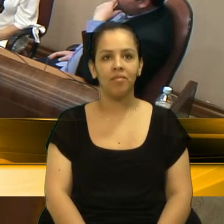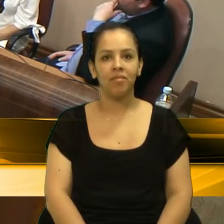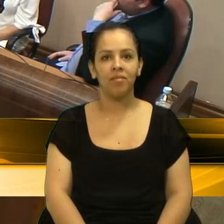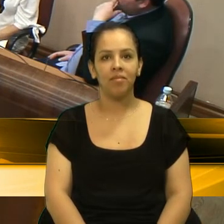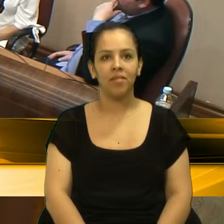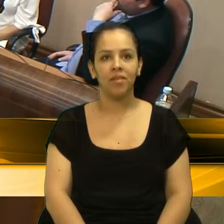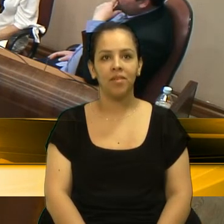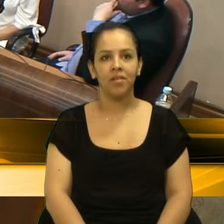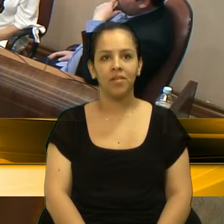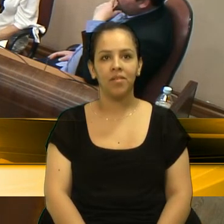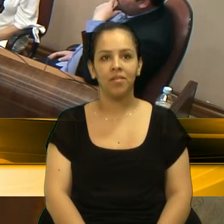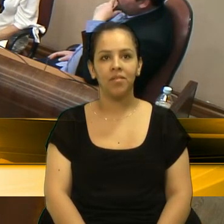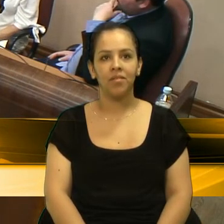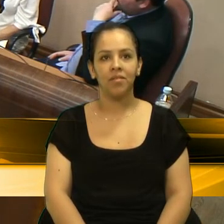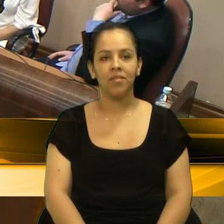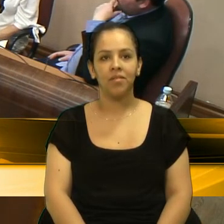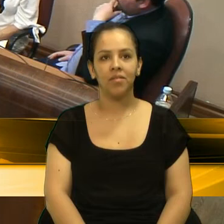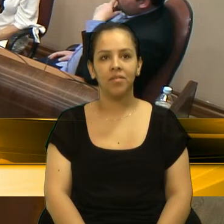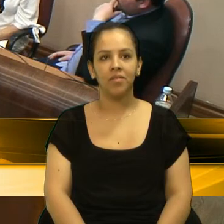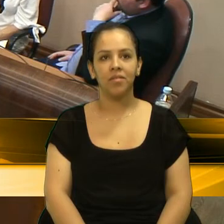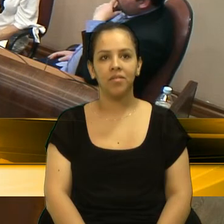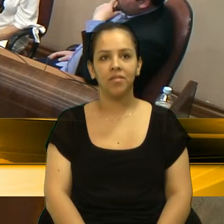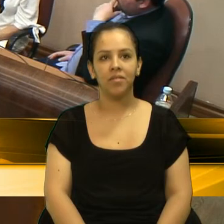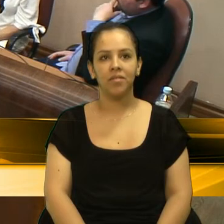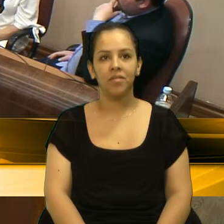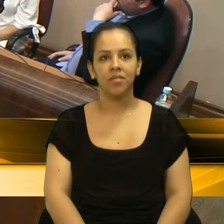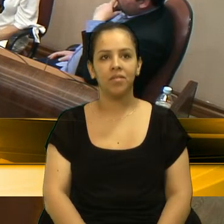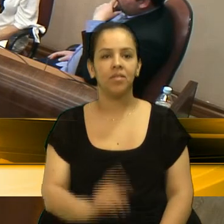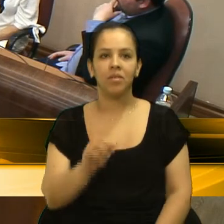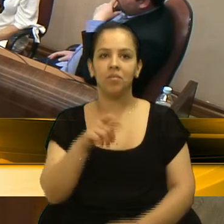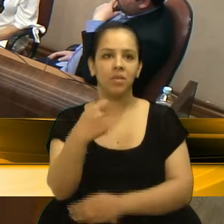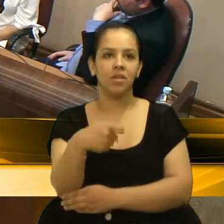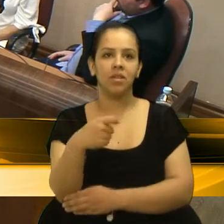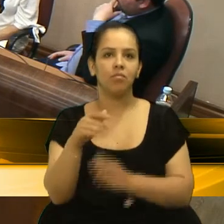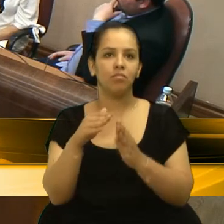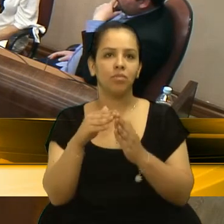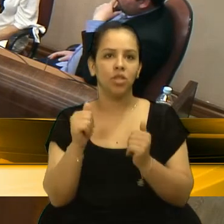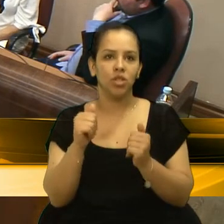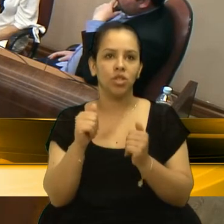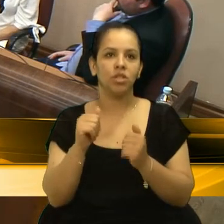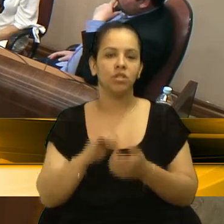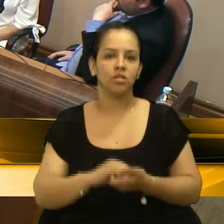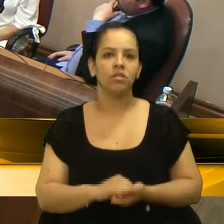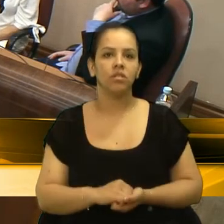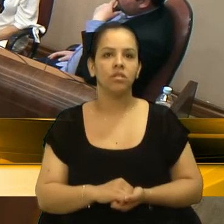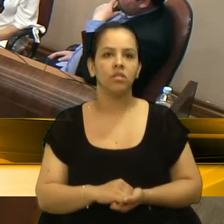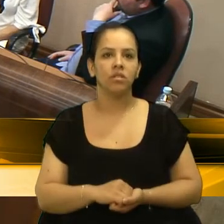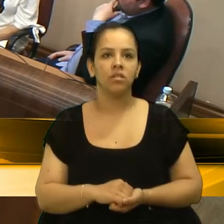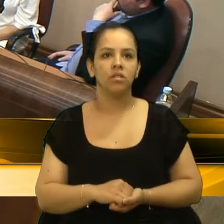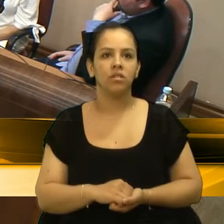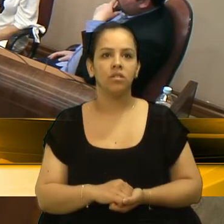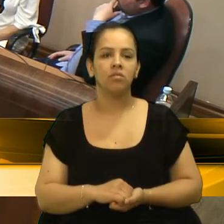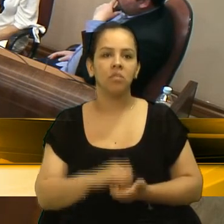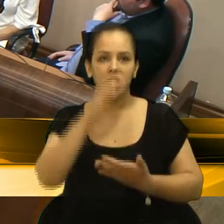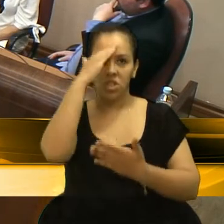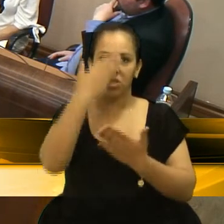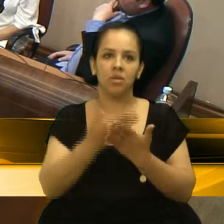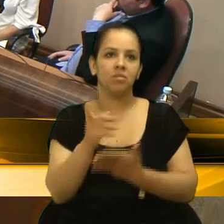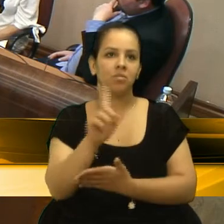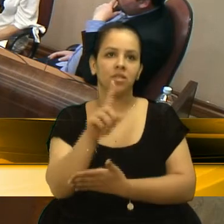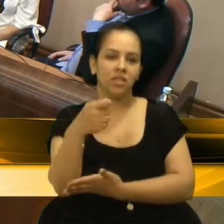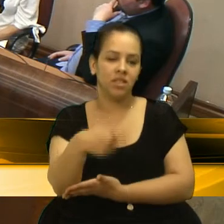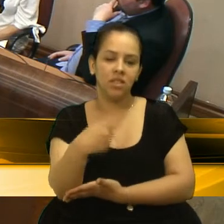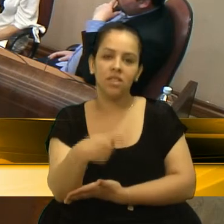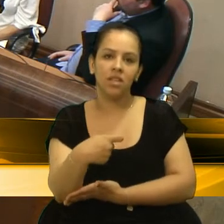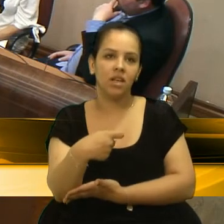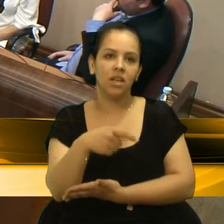Ah, não. Eu acho que não precisa nem solicitar, né? Não estamos na previsão. Tá bem. Eu acho que não precisa nem solicitar quando os vereadores precisarem ir